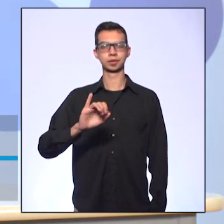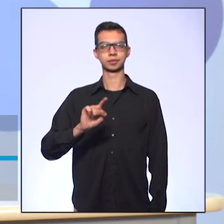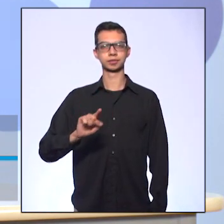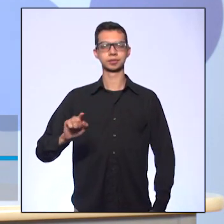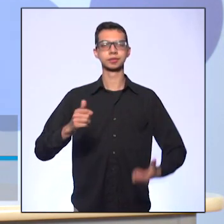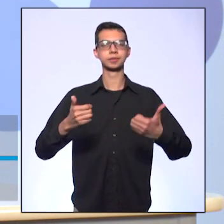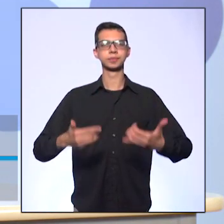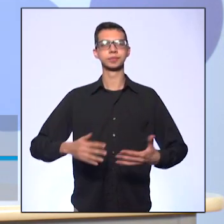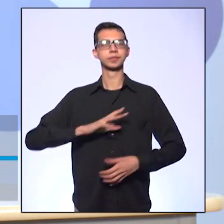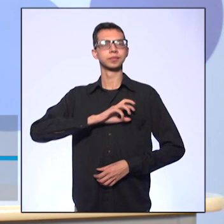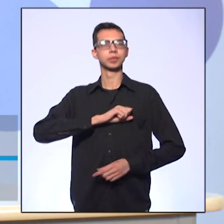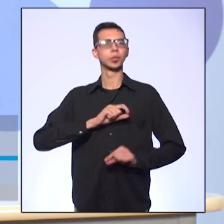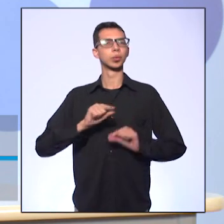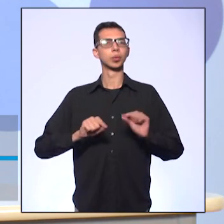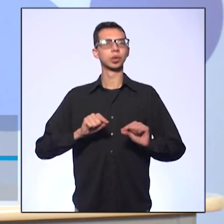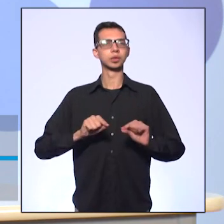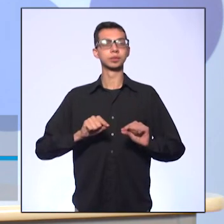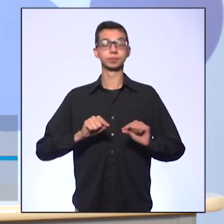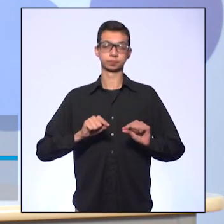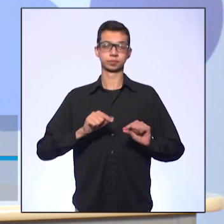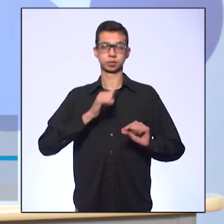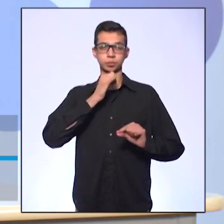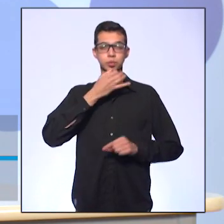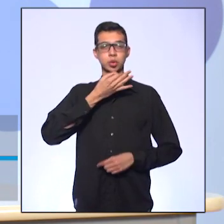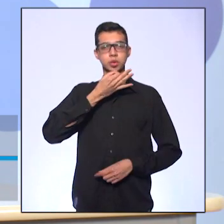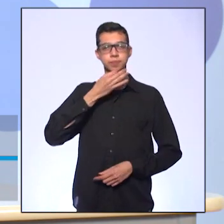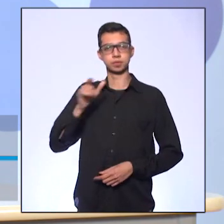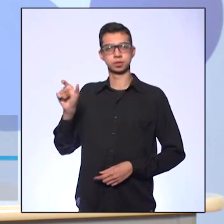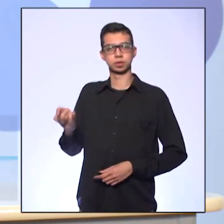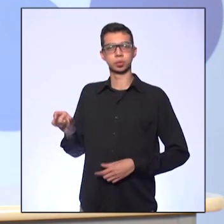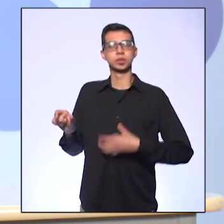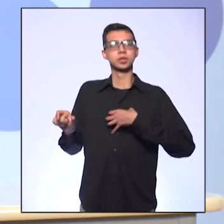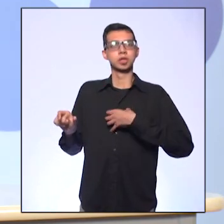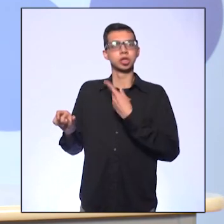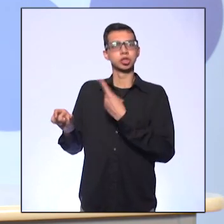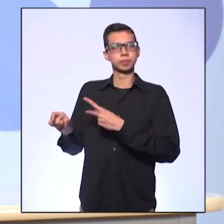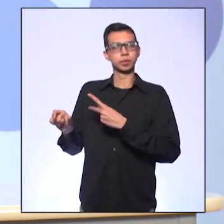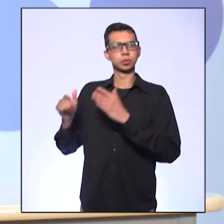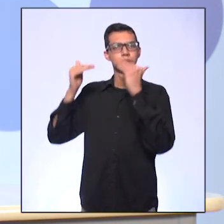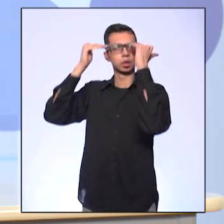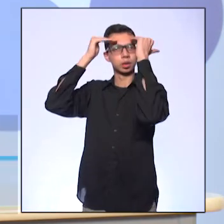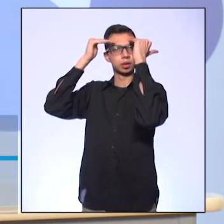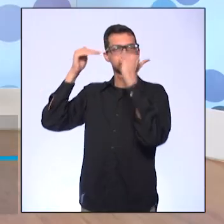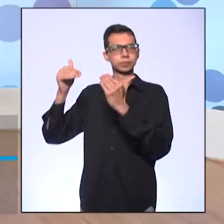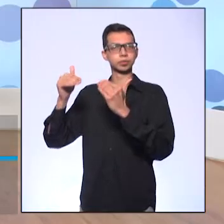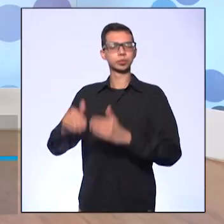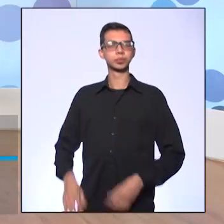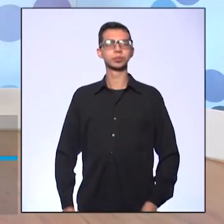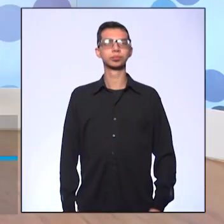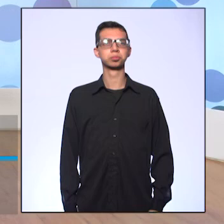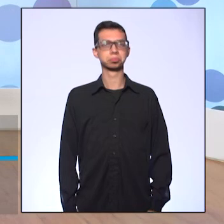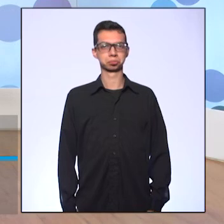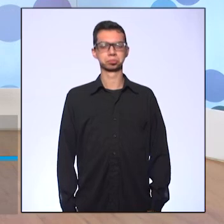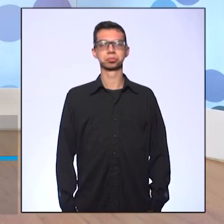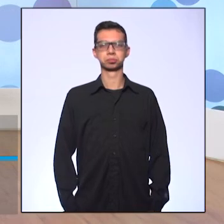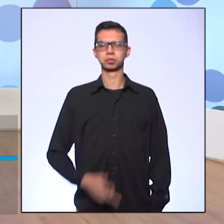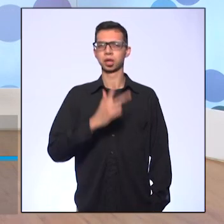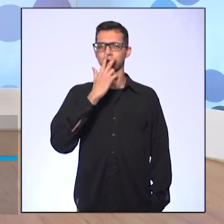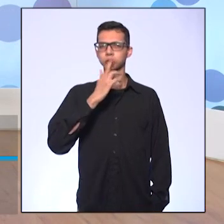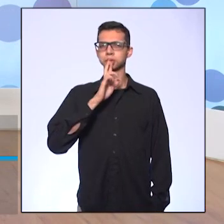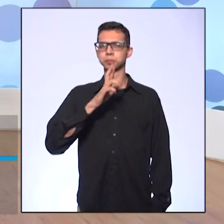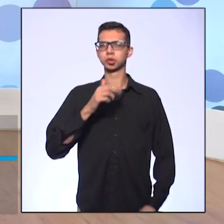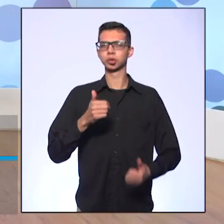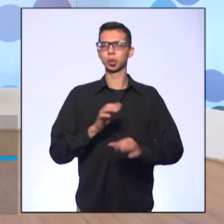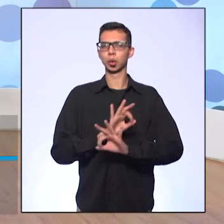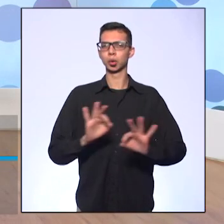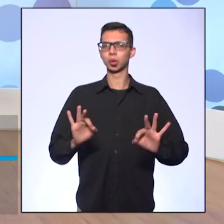e o sentimento do outro. Acho que a resposta da Beatriz foi bem... Que argumento legal. Bacana, isso mesmo. Mais